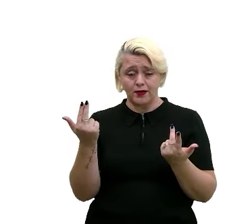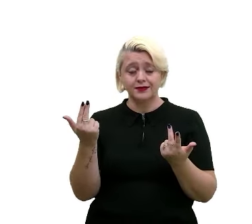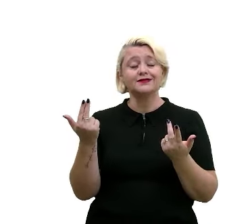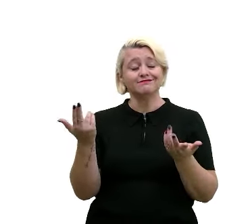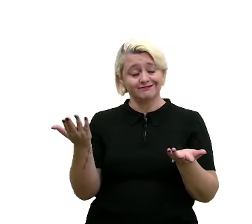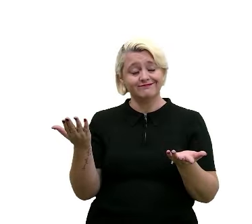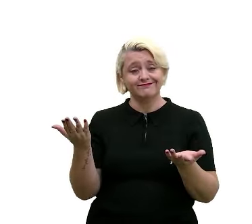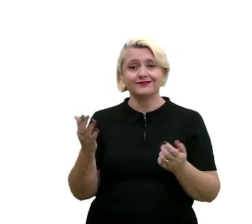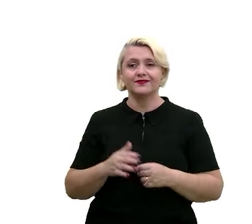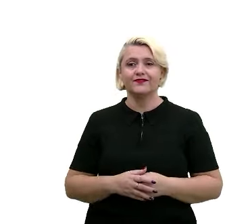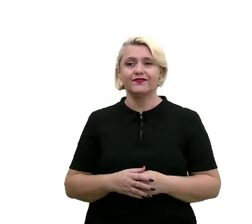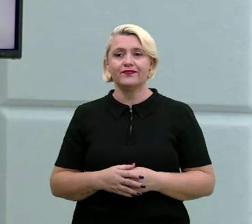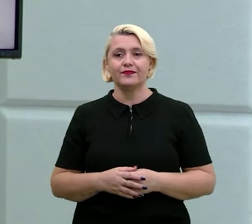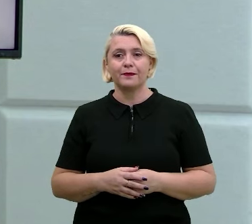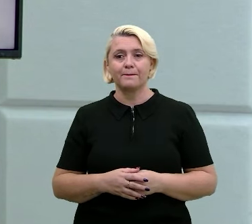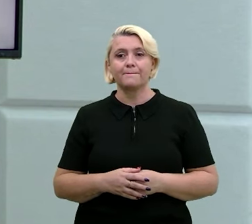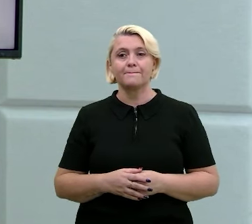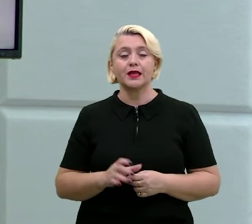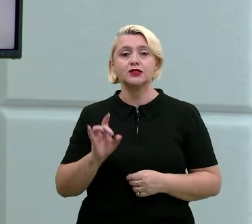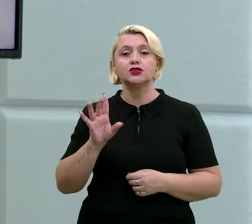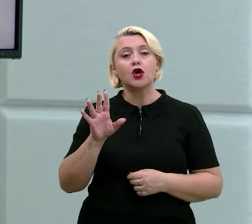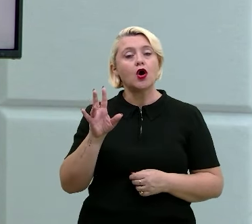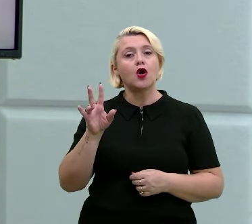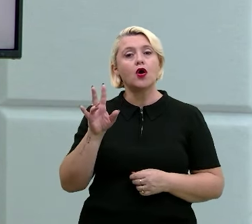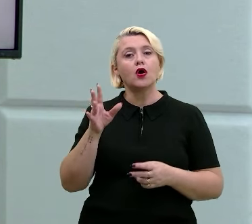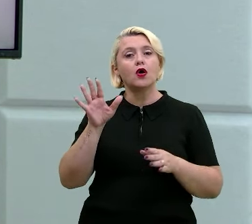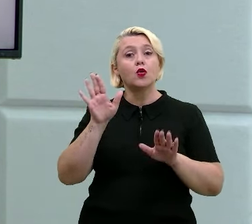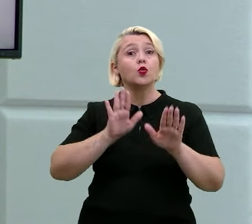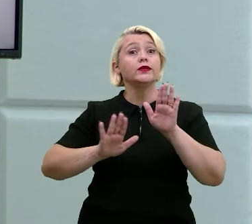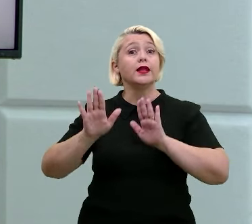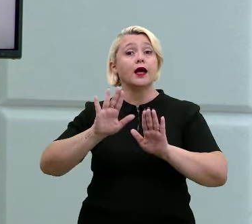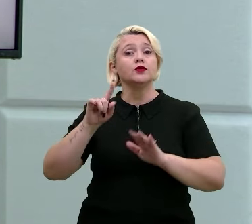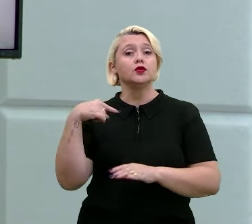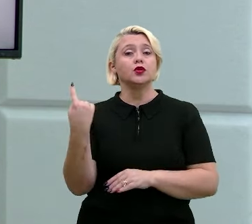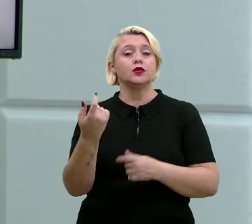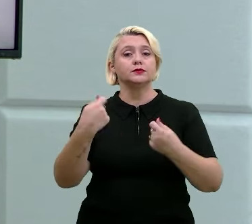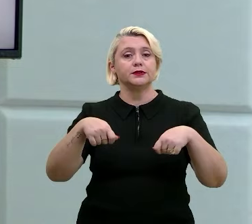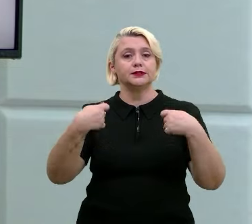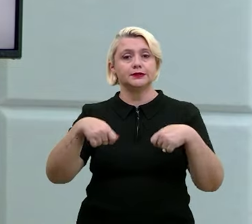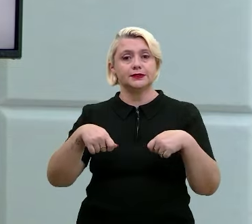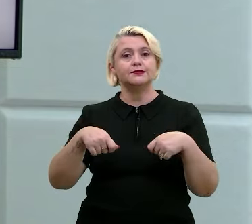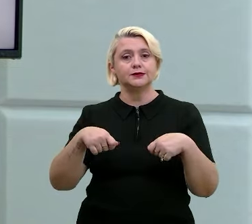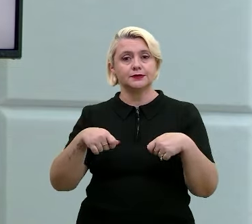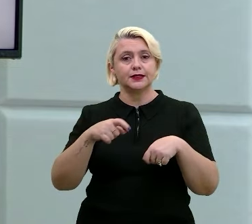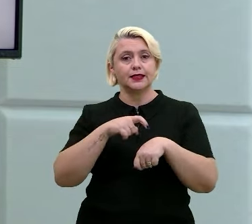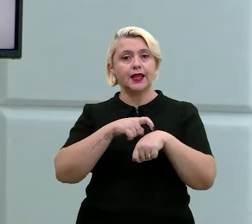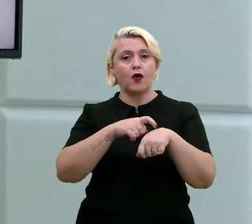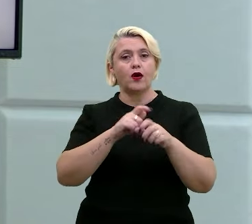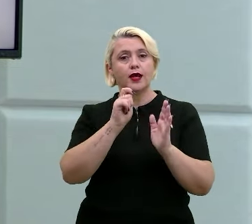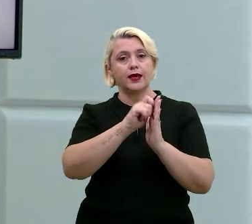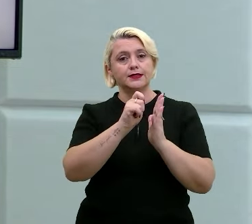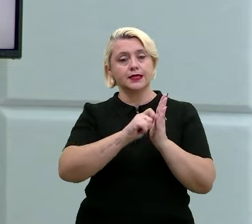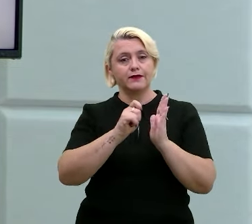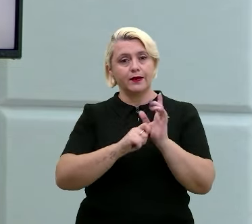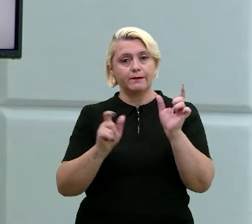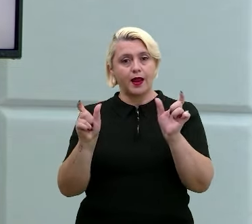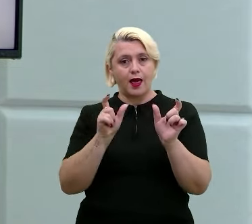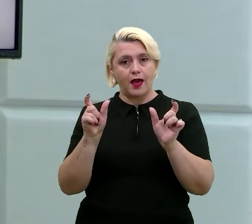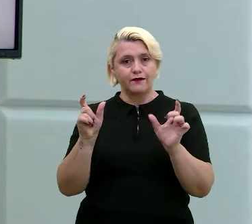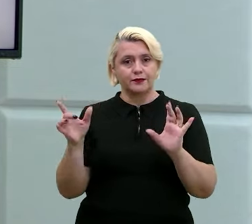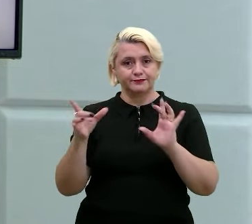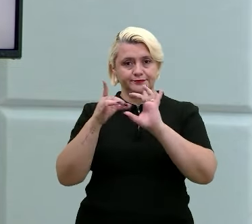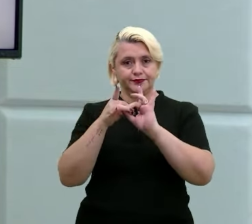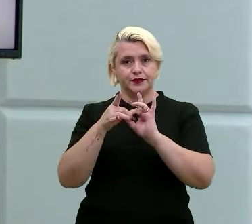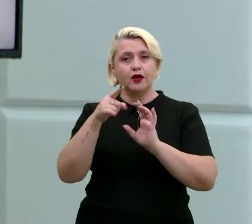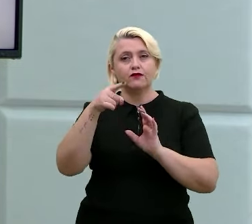Então, é só esse olhar que nós precisamos ter para os elementos articuladores. Vocês